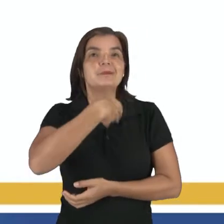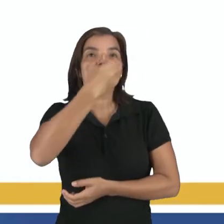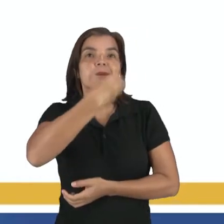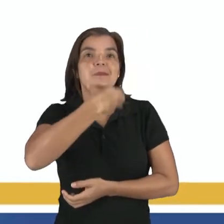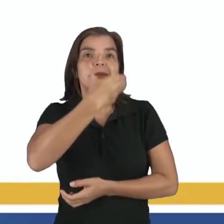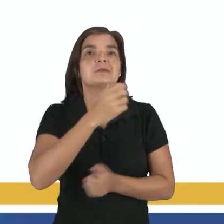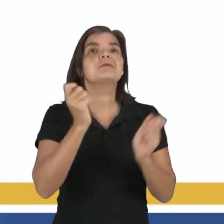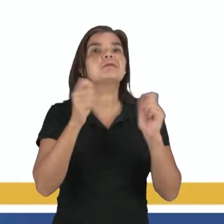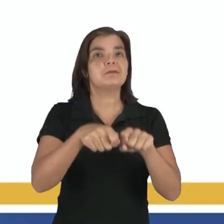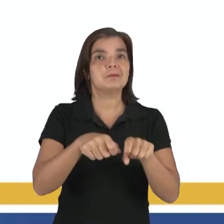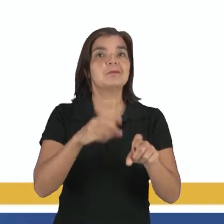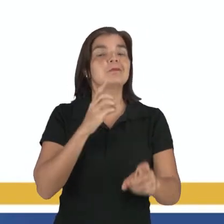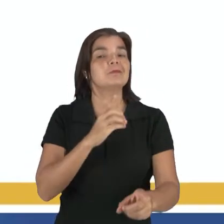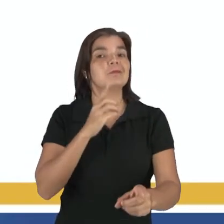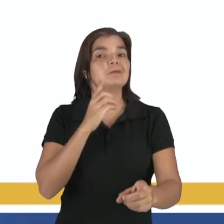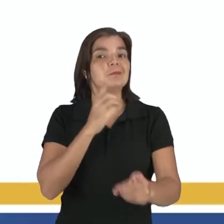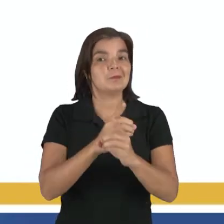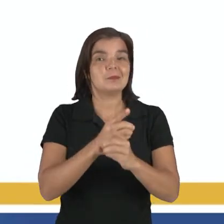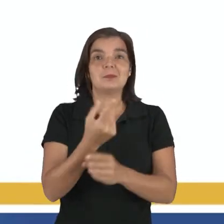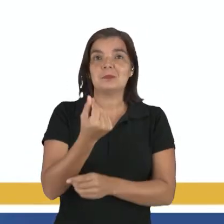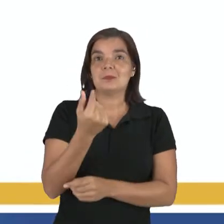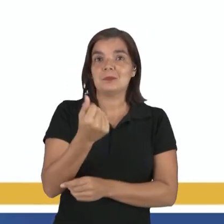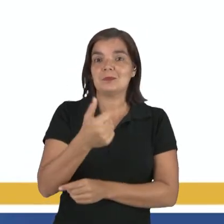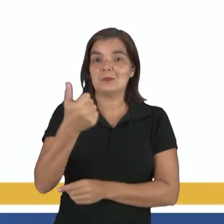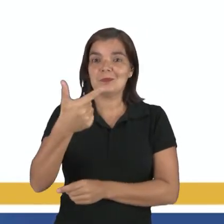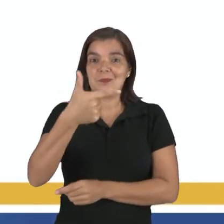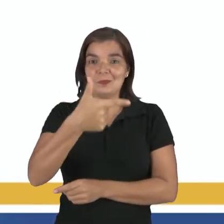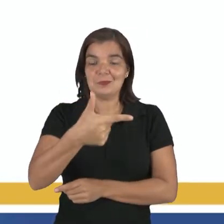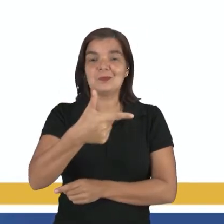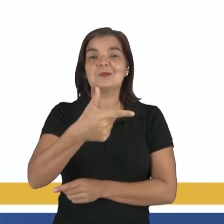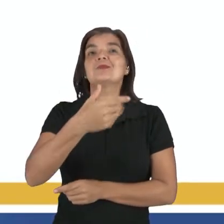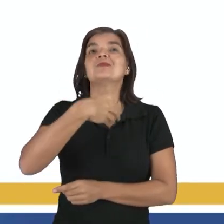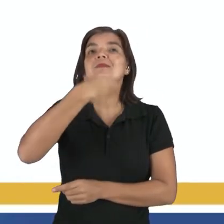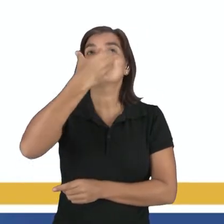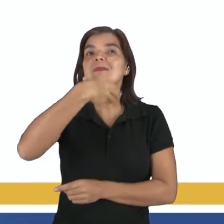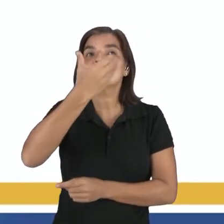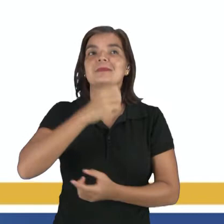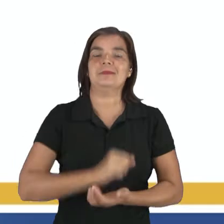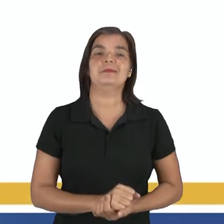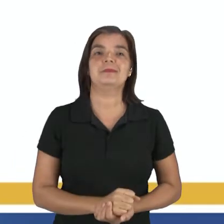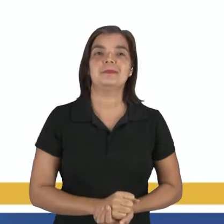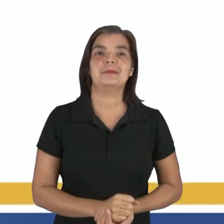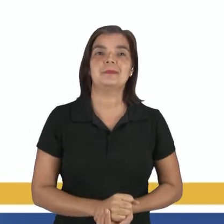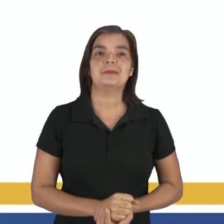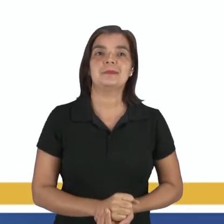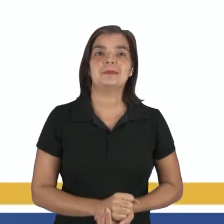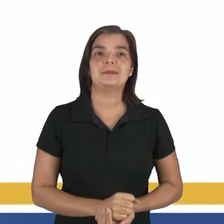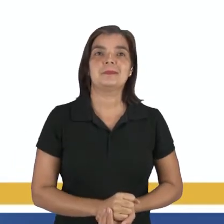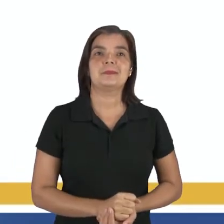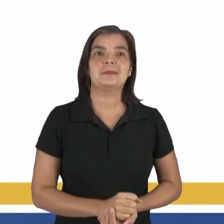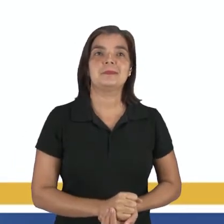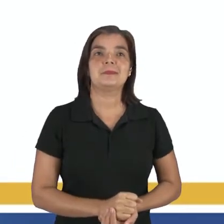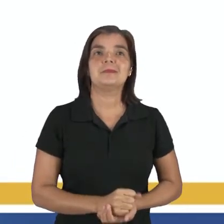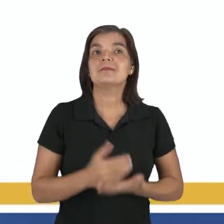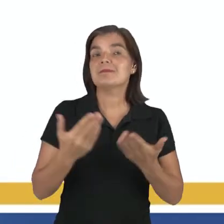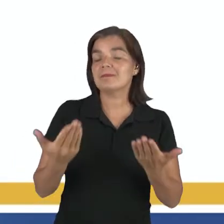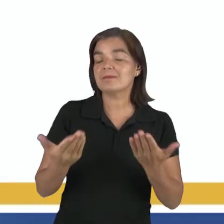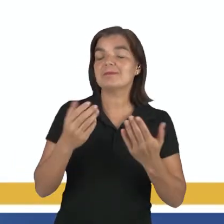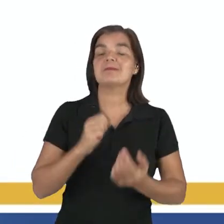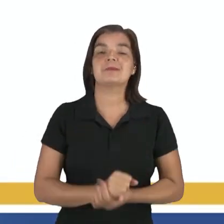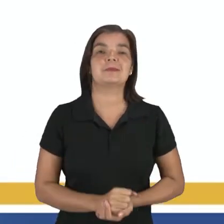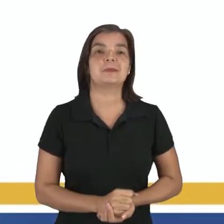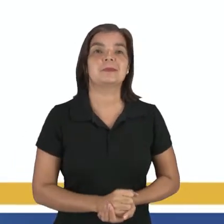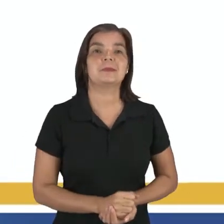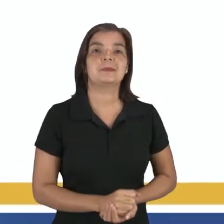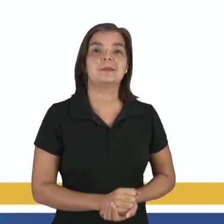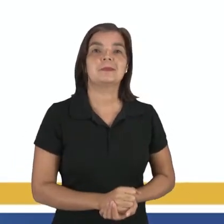de 3 maçãs podemos encontrar o preço de 12 maçães E para